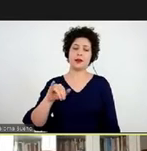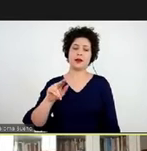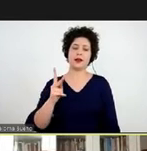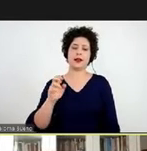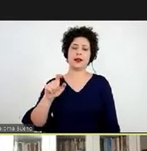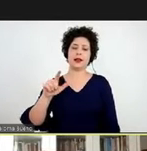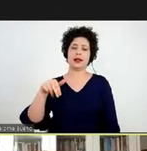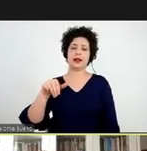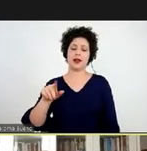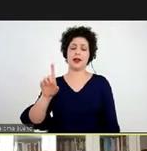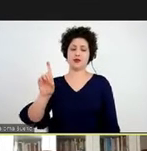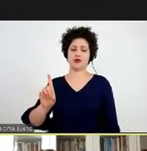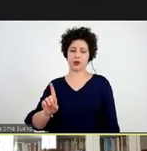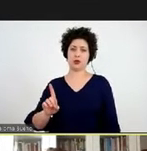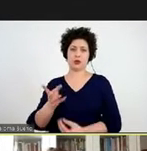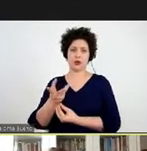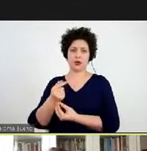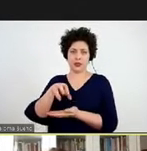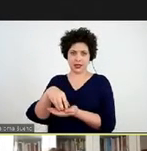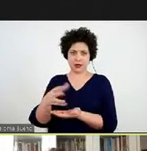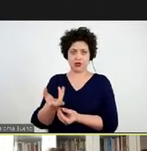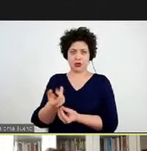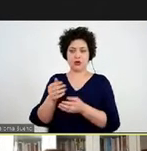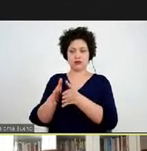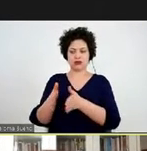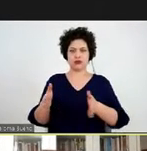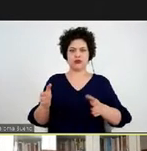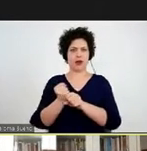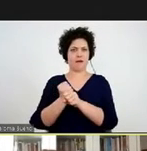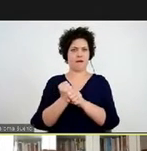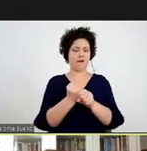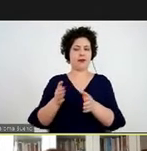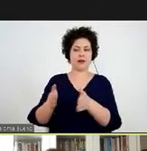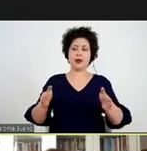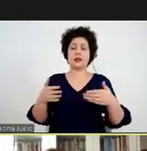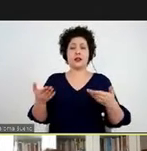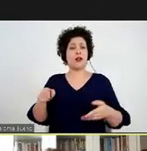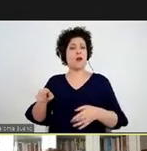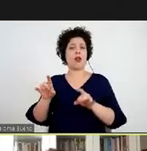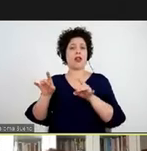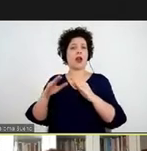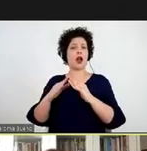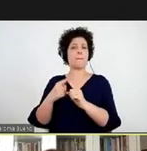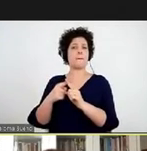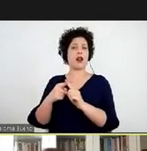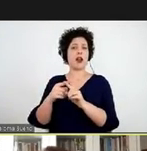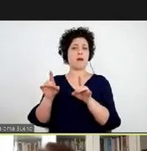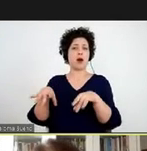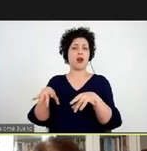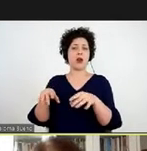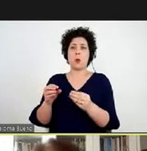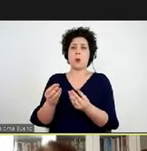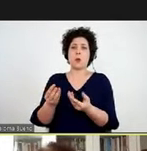do Centro de Artes durante grande período, ela diz: a capela estava abandonada, não estavam usando